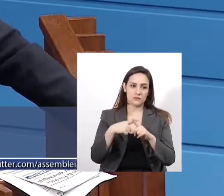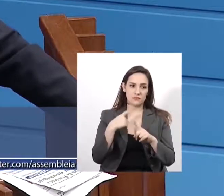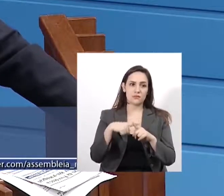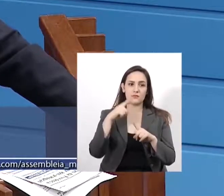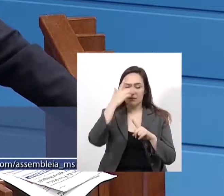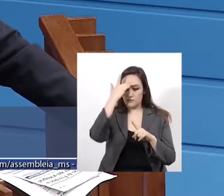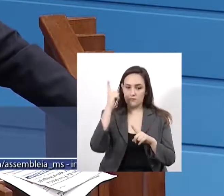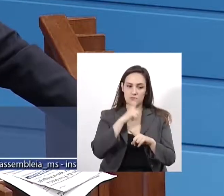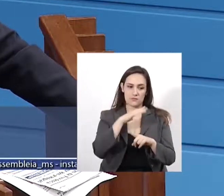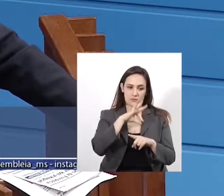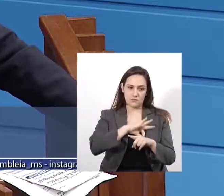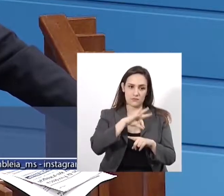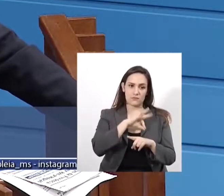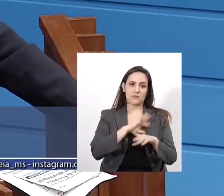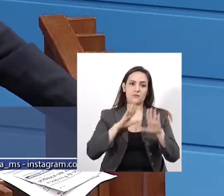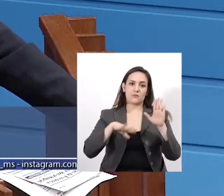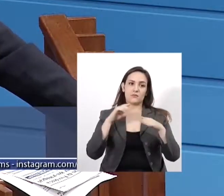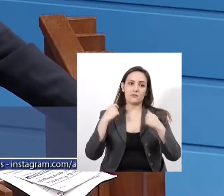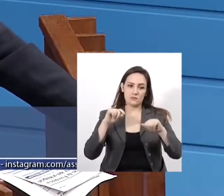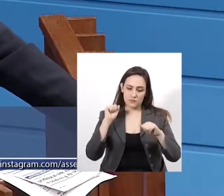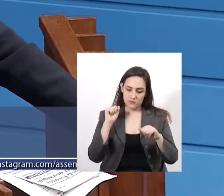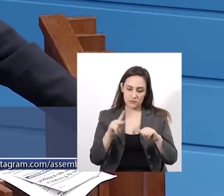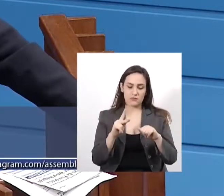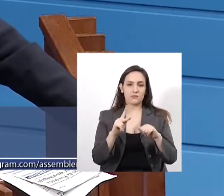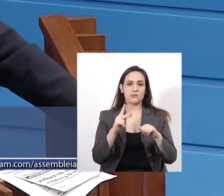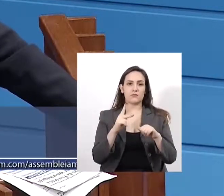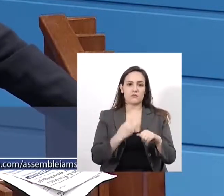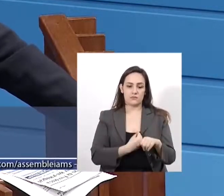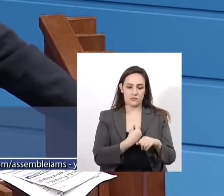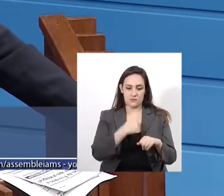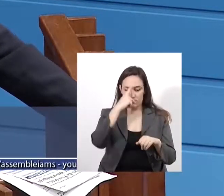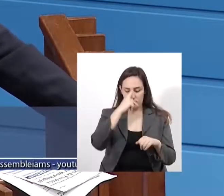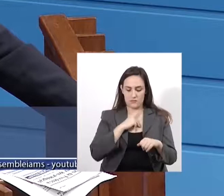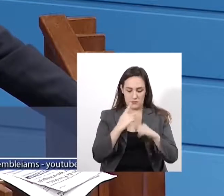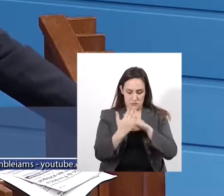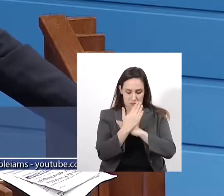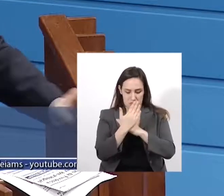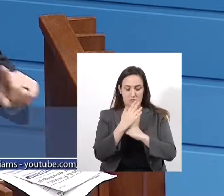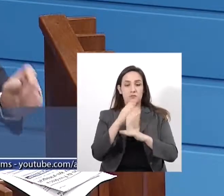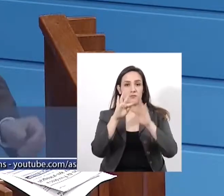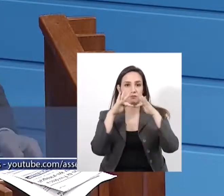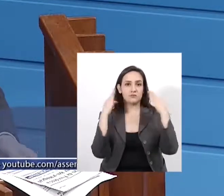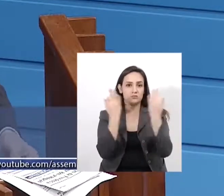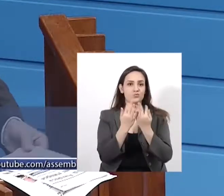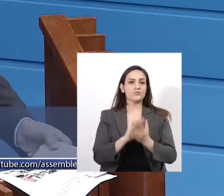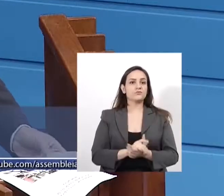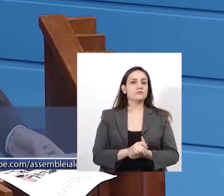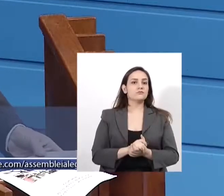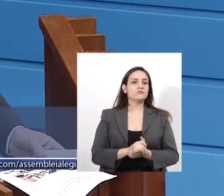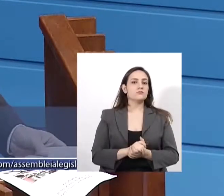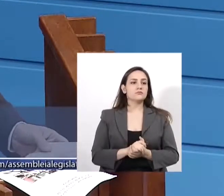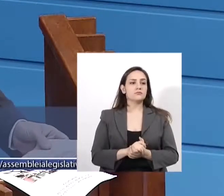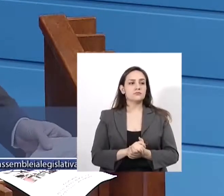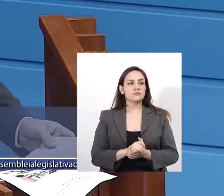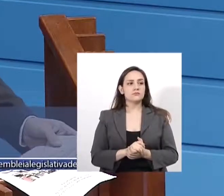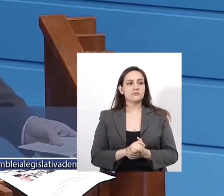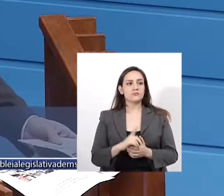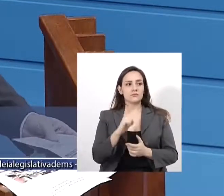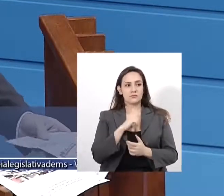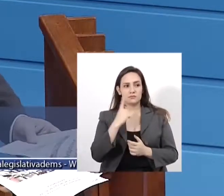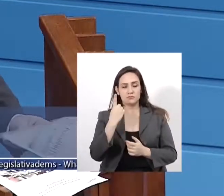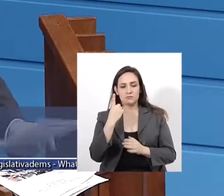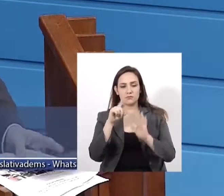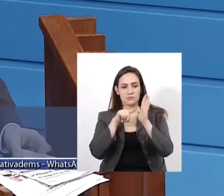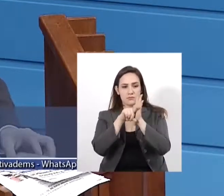da aposentadoria, muitas vezes até para o sustento da sua família. É importante dizer que existe uma pesquisa